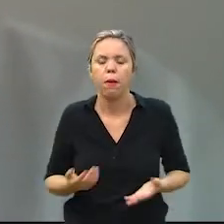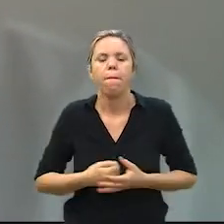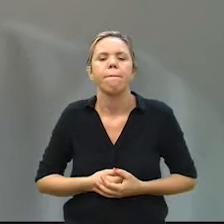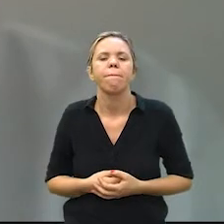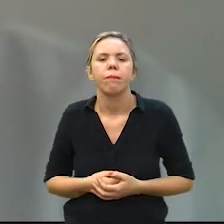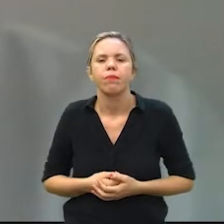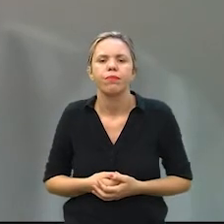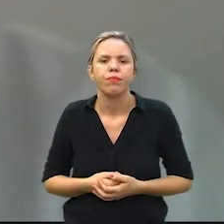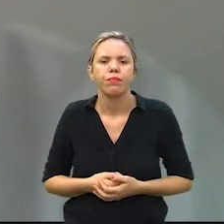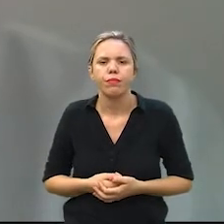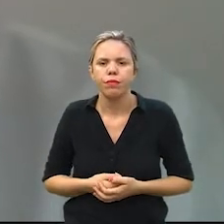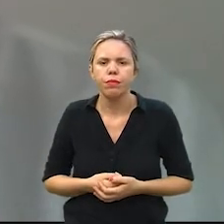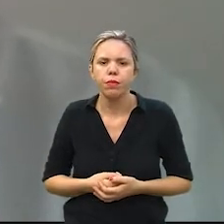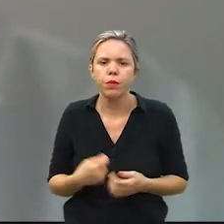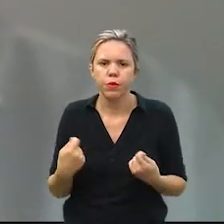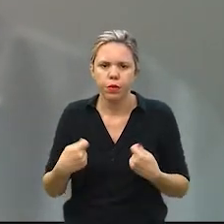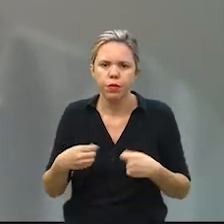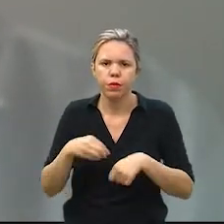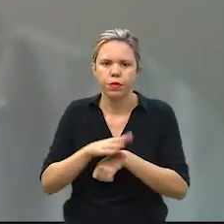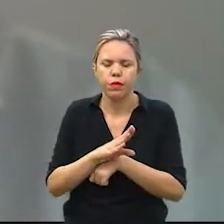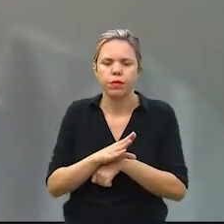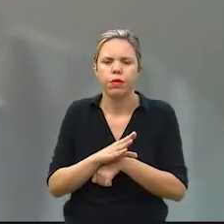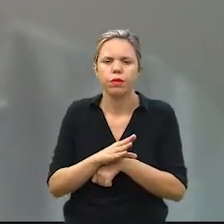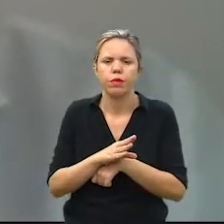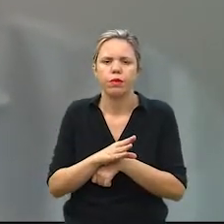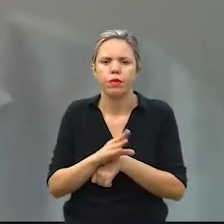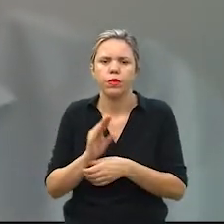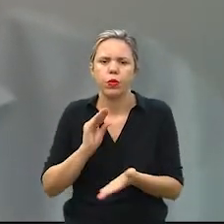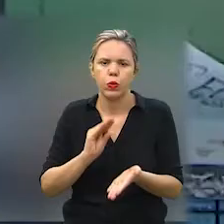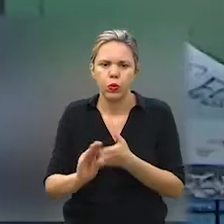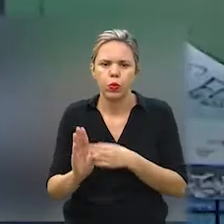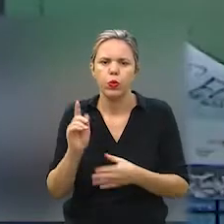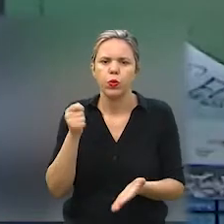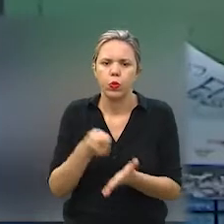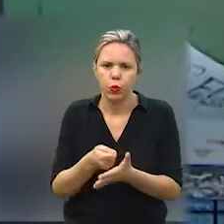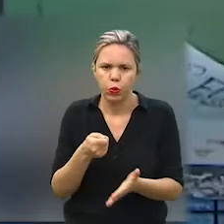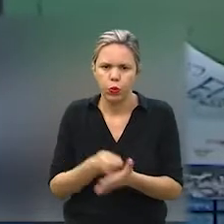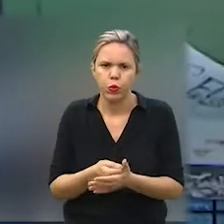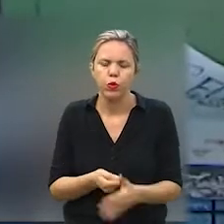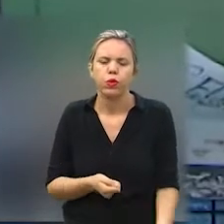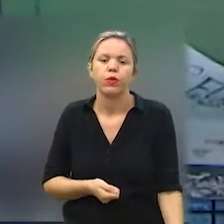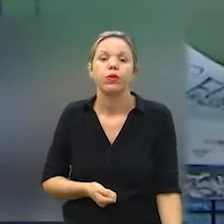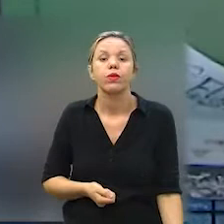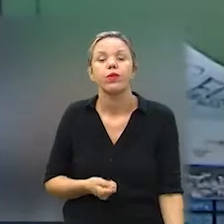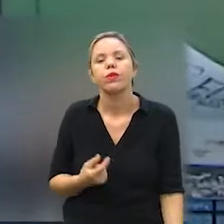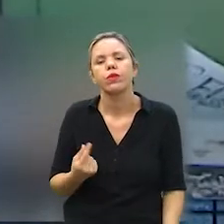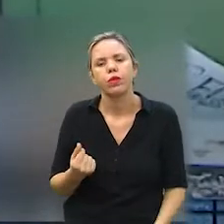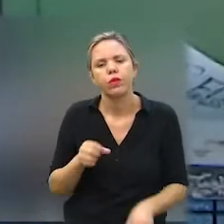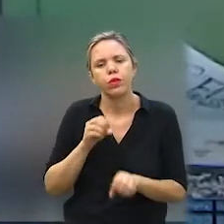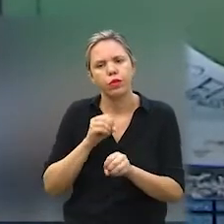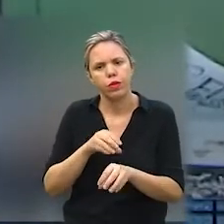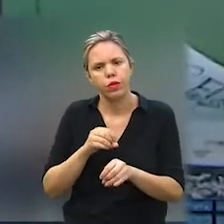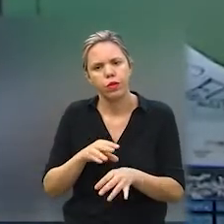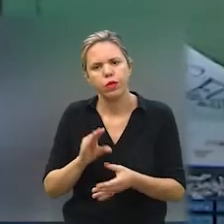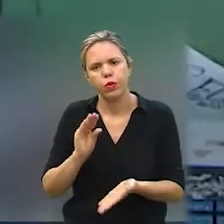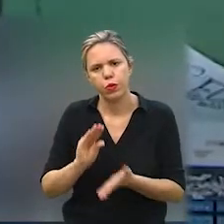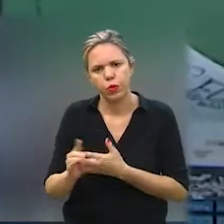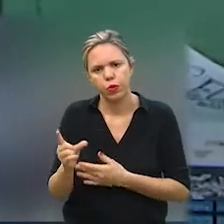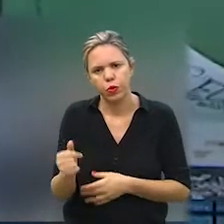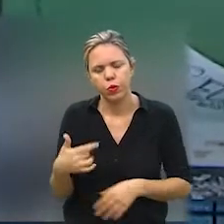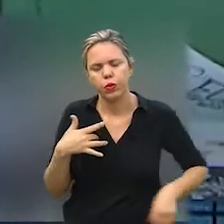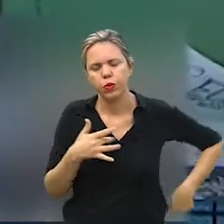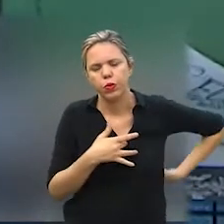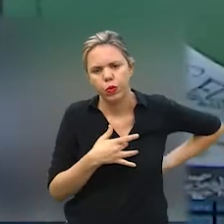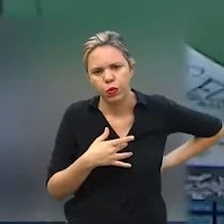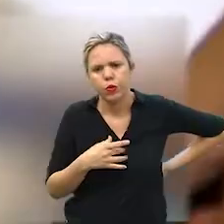também tem que trazer a previsão dos investimentos obrigatórios, que é o investimento na educação, o investimento na